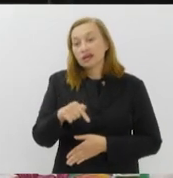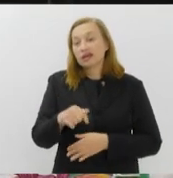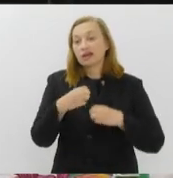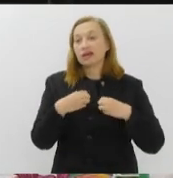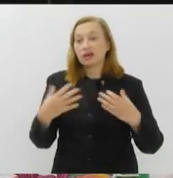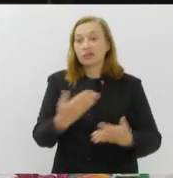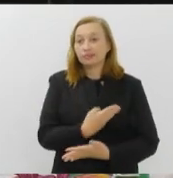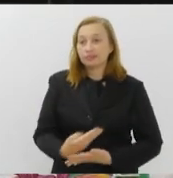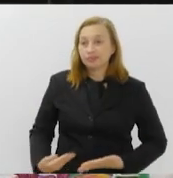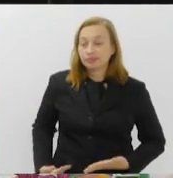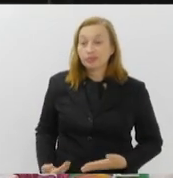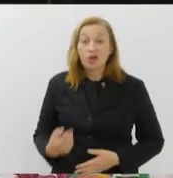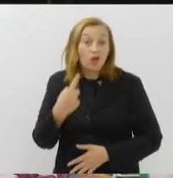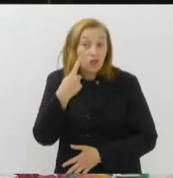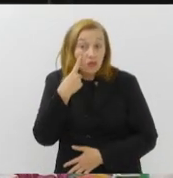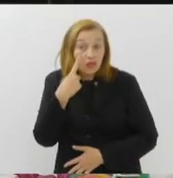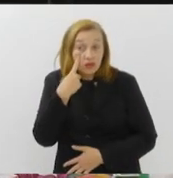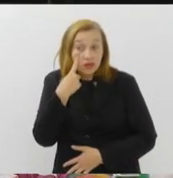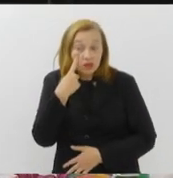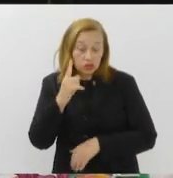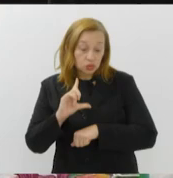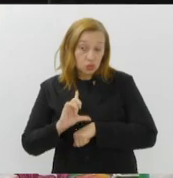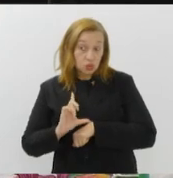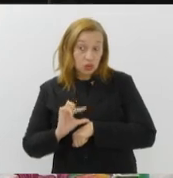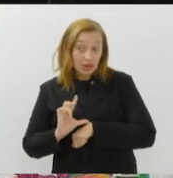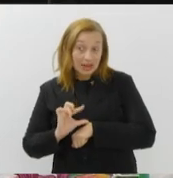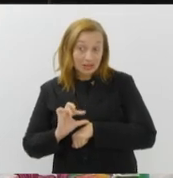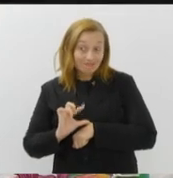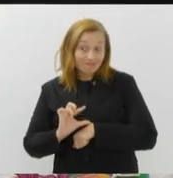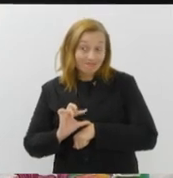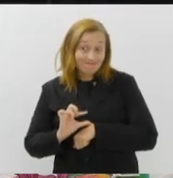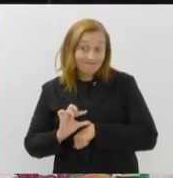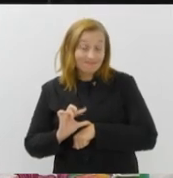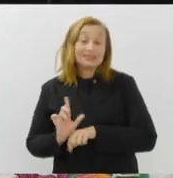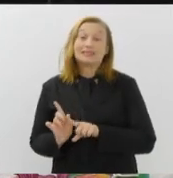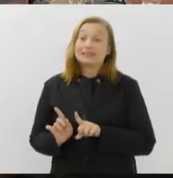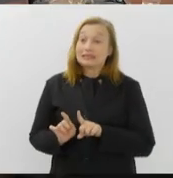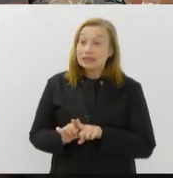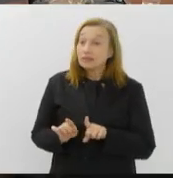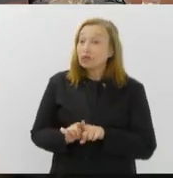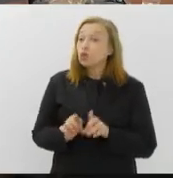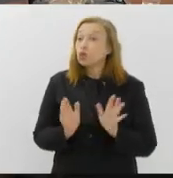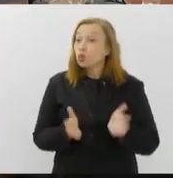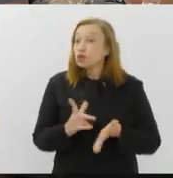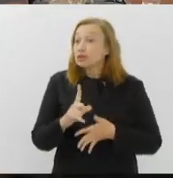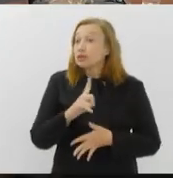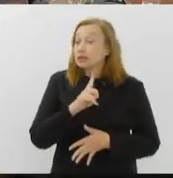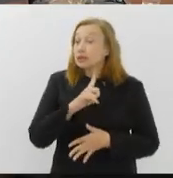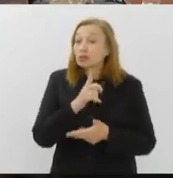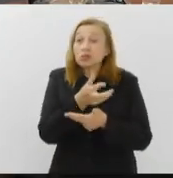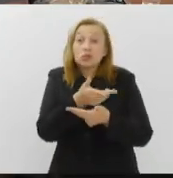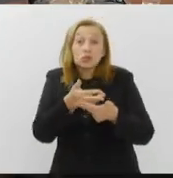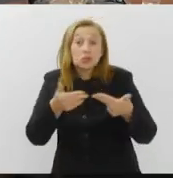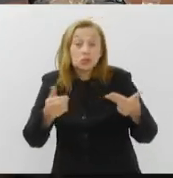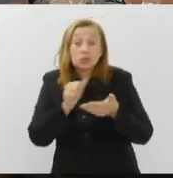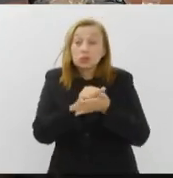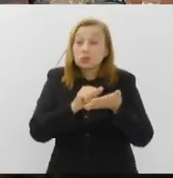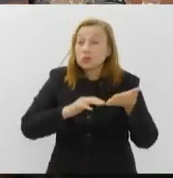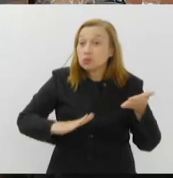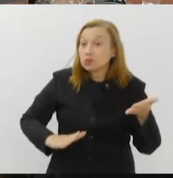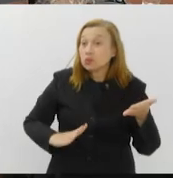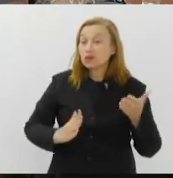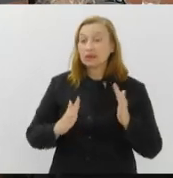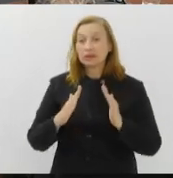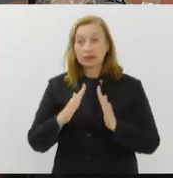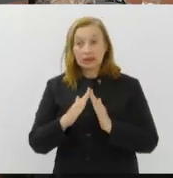audiência, visto o andar do horário e visto também que hoje nós temos várias atividades